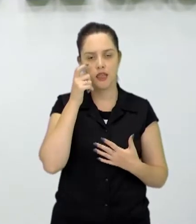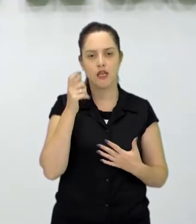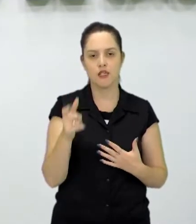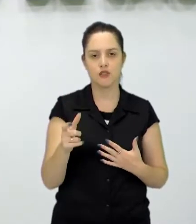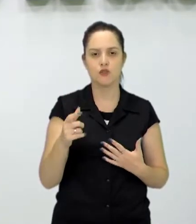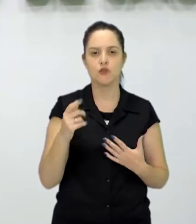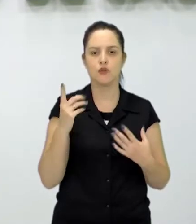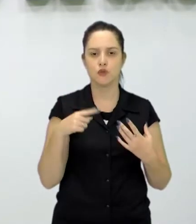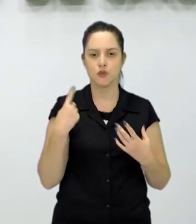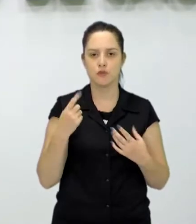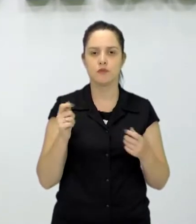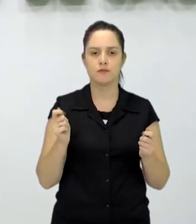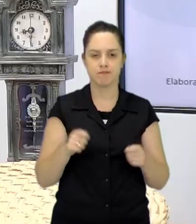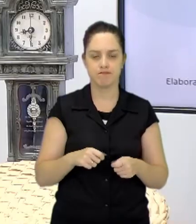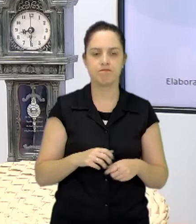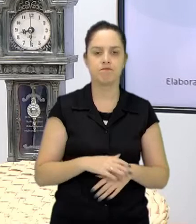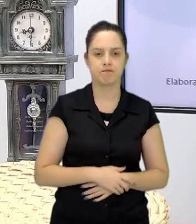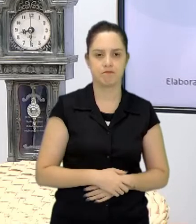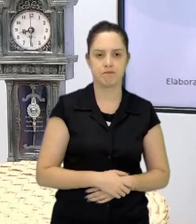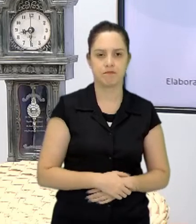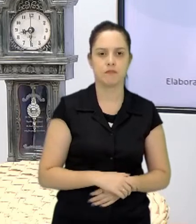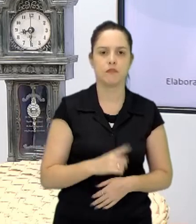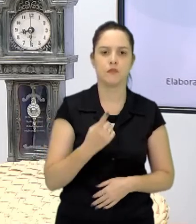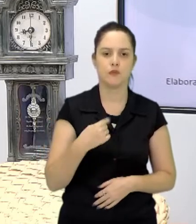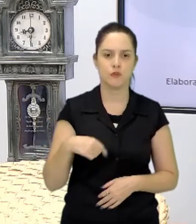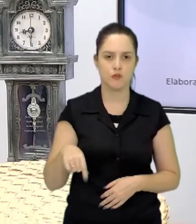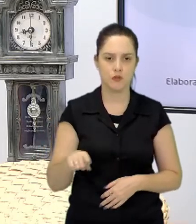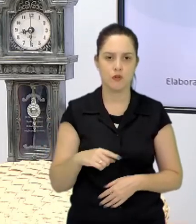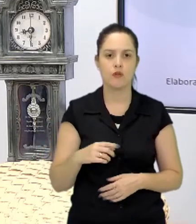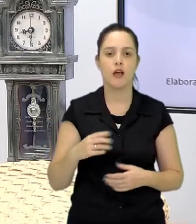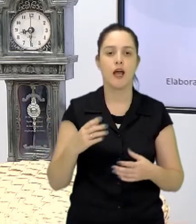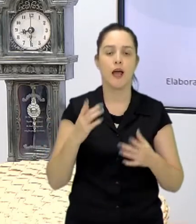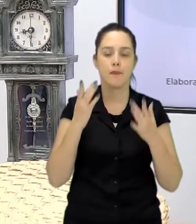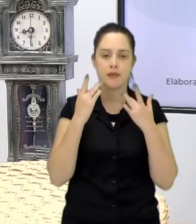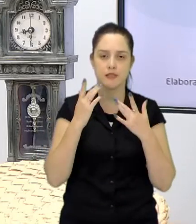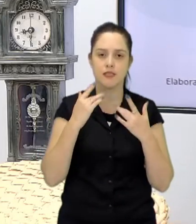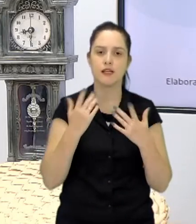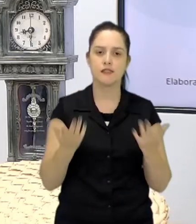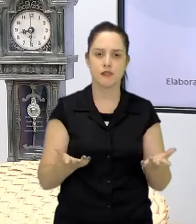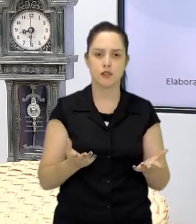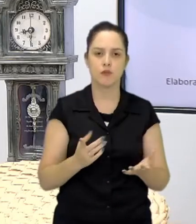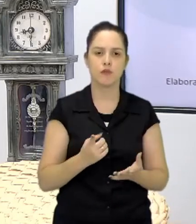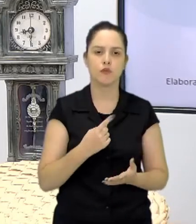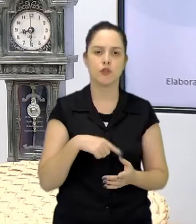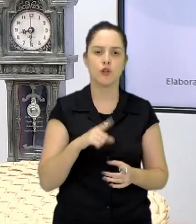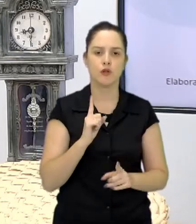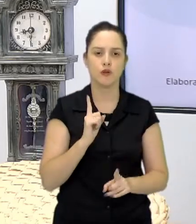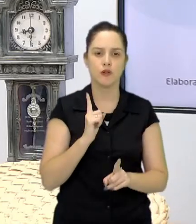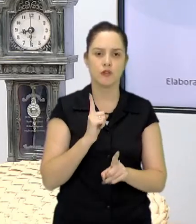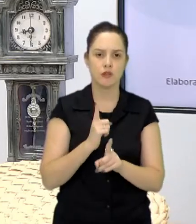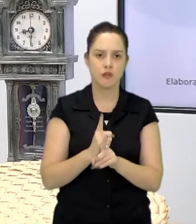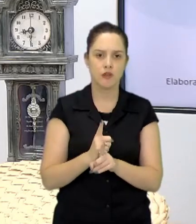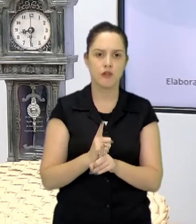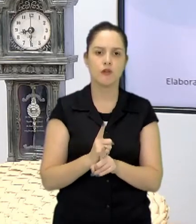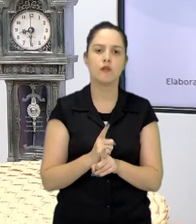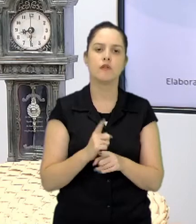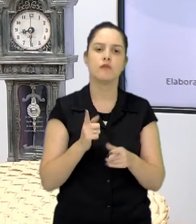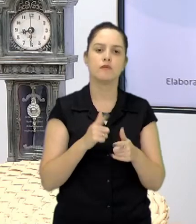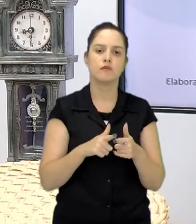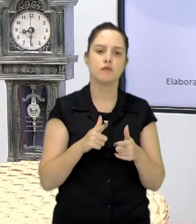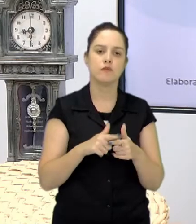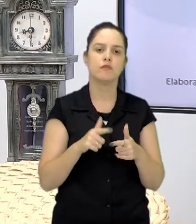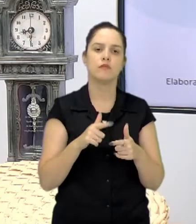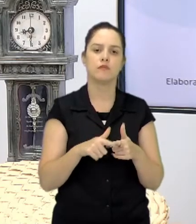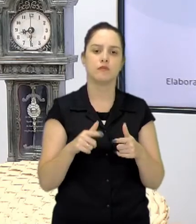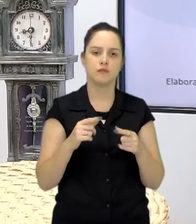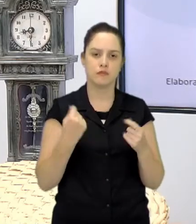atinge bastante público. Legal. Então, são essas as formas de apresentação, né? Então, nós encontramos aqui uma problemática e nós vamos partir agora